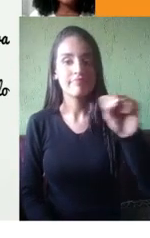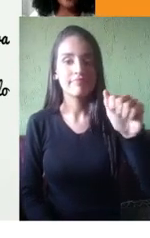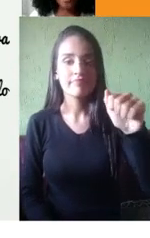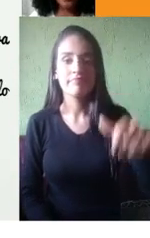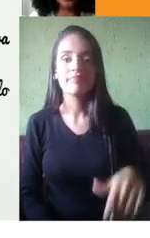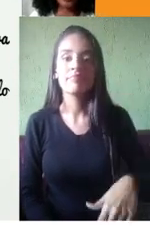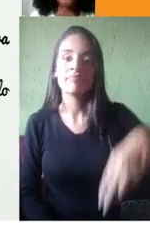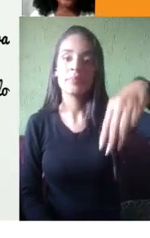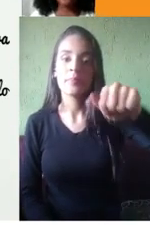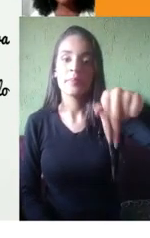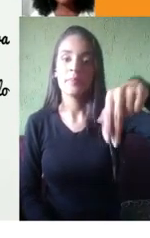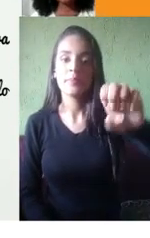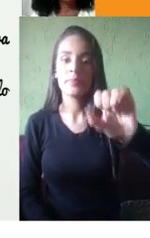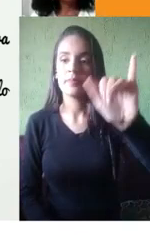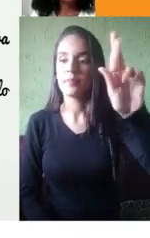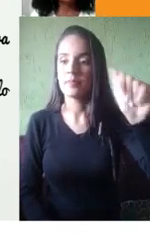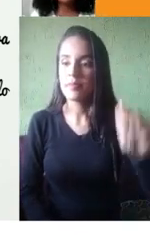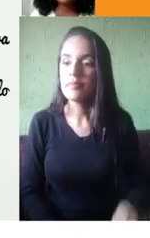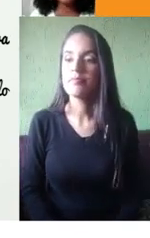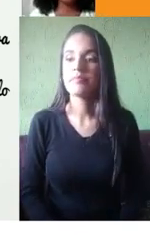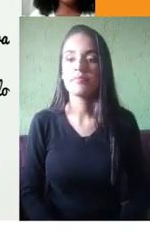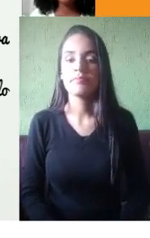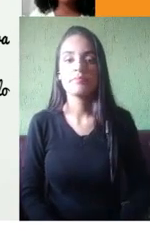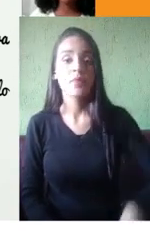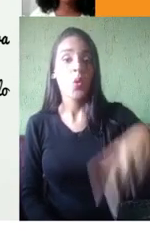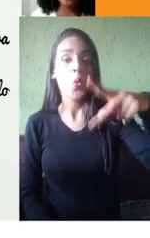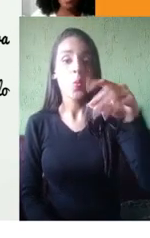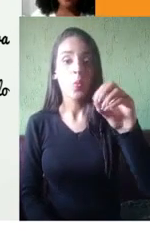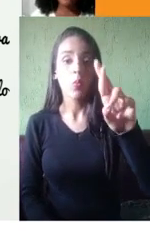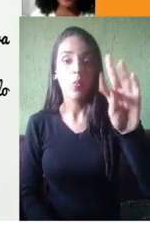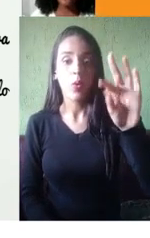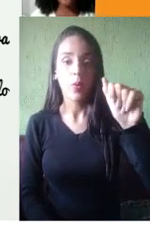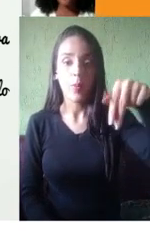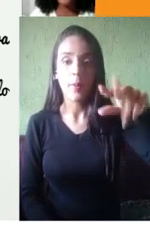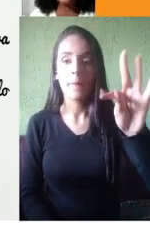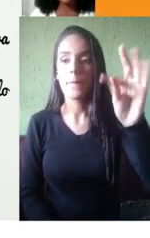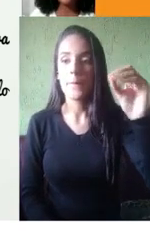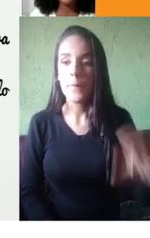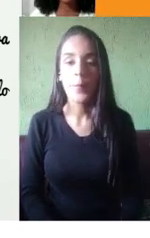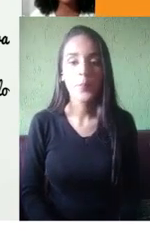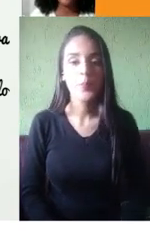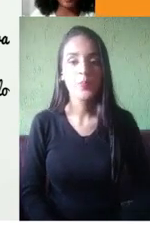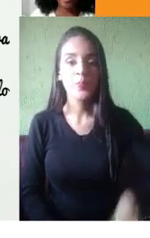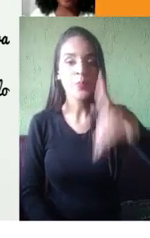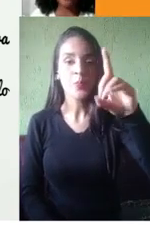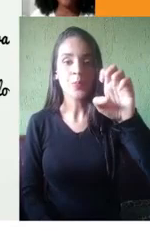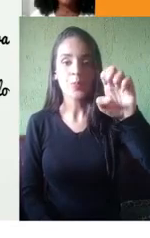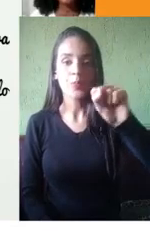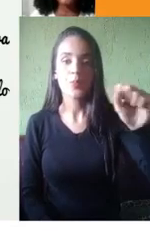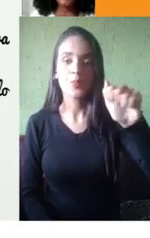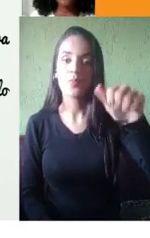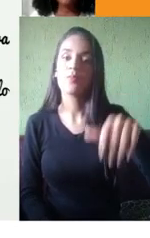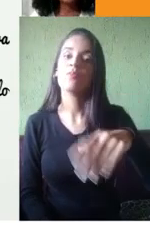E principalmente eu gostaria de falar com você sobre o que você não deve usar com essa função no último